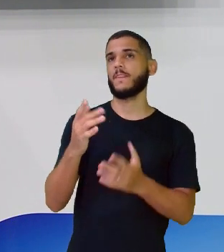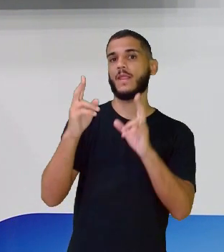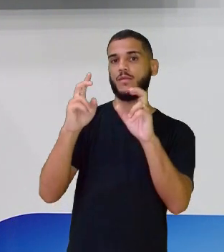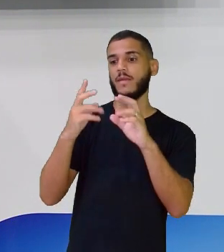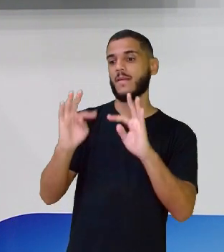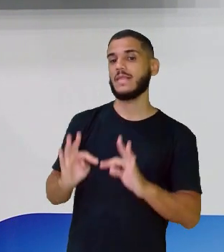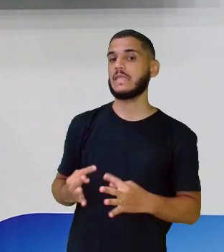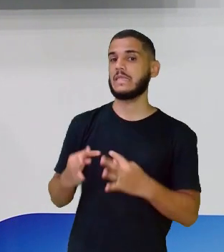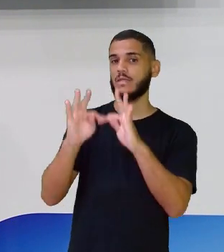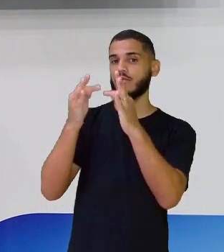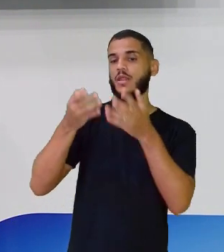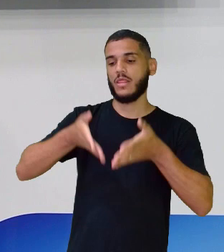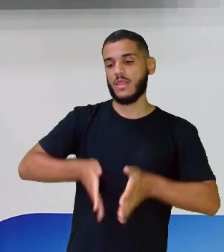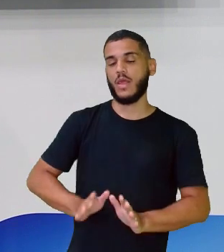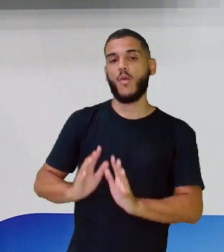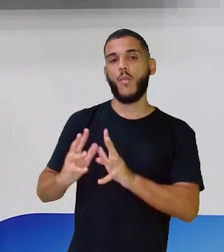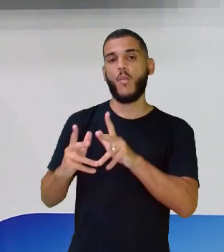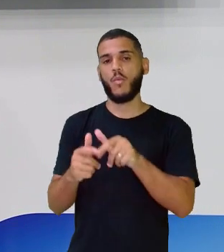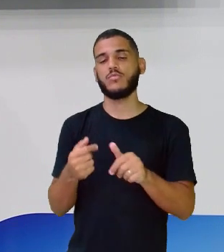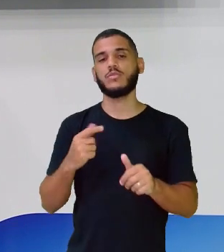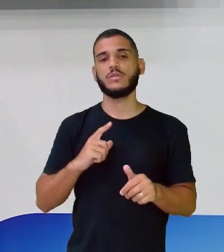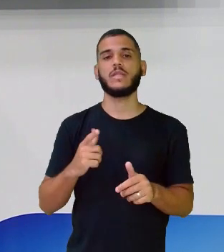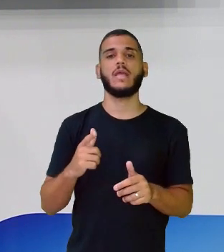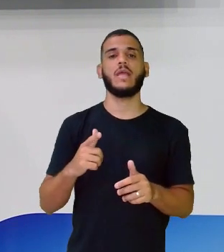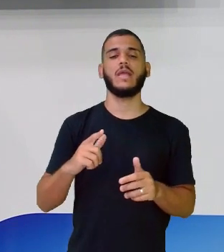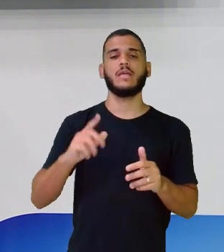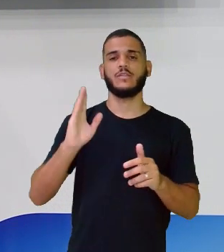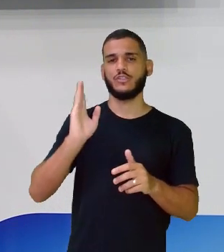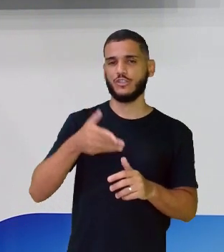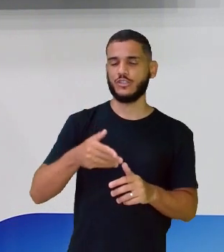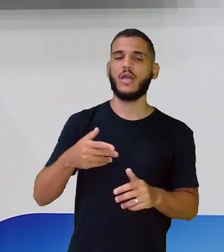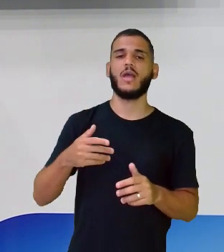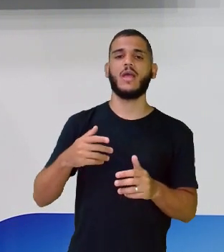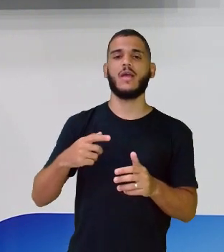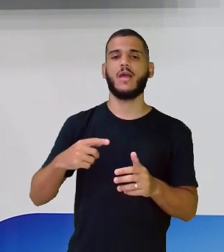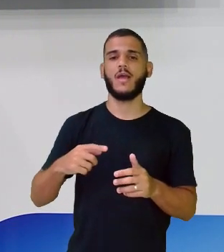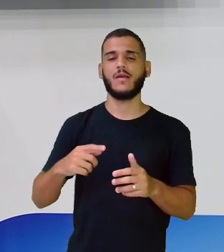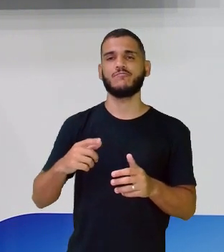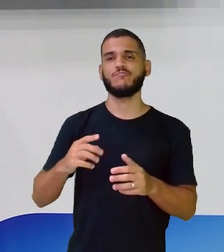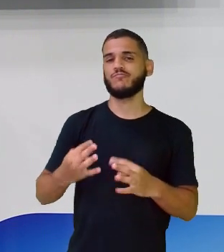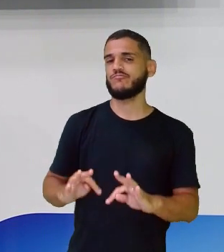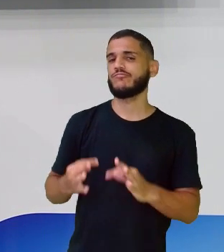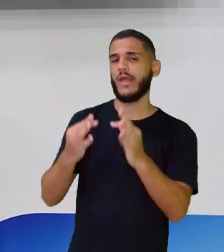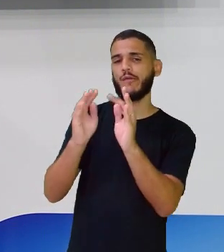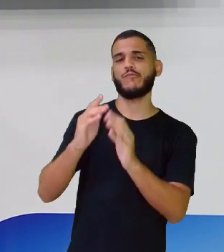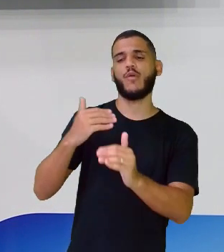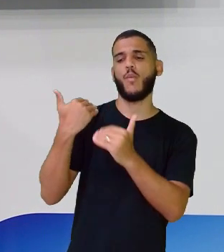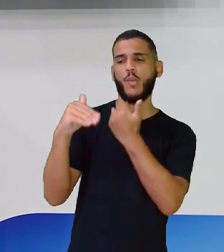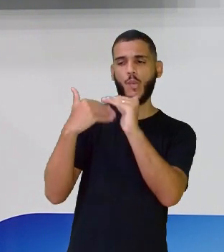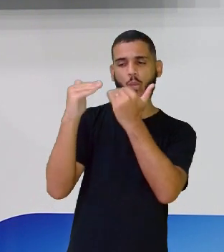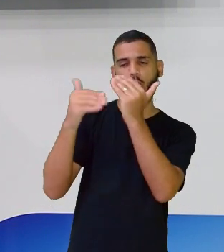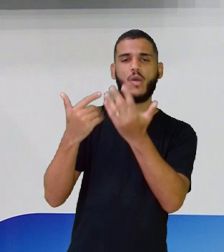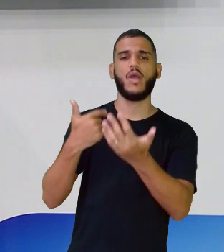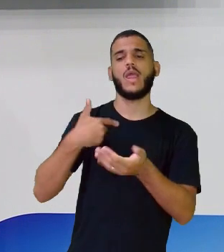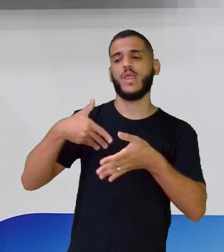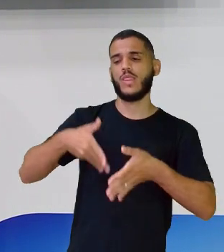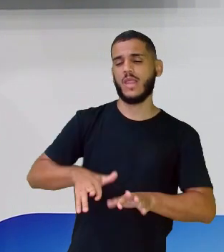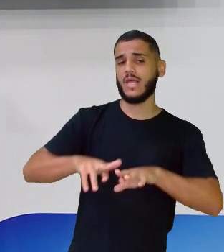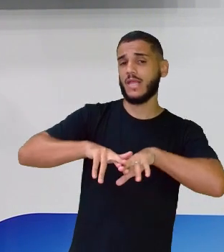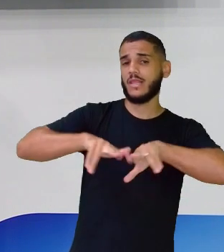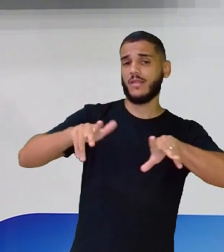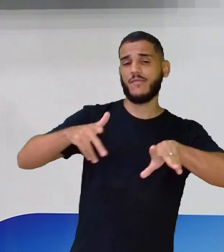você já nasceu em um mundo tecnológico, então tudo ao seu redor já era diferente de quando eu nasci, de quando